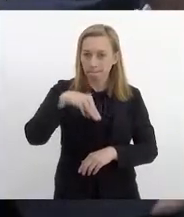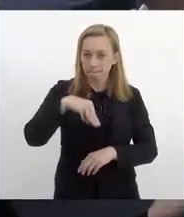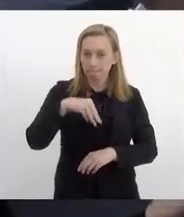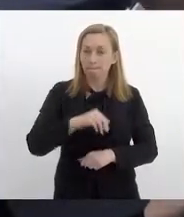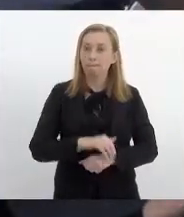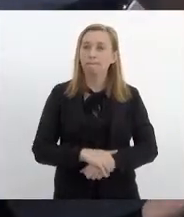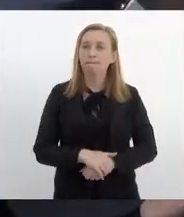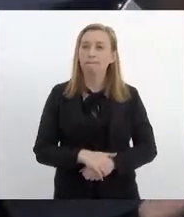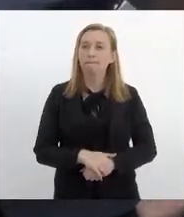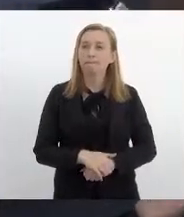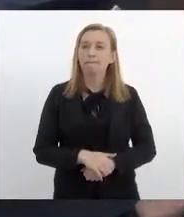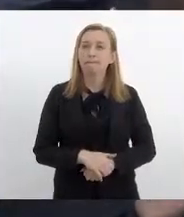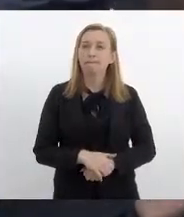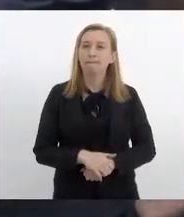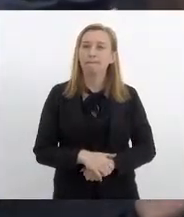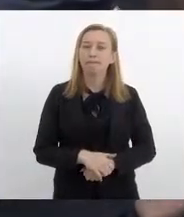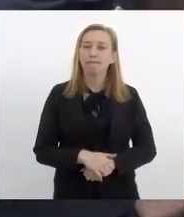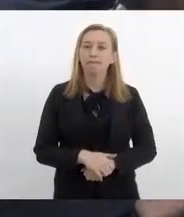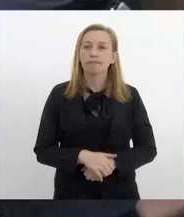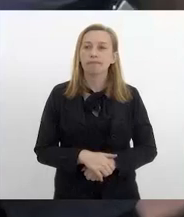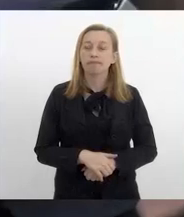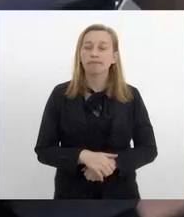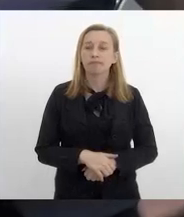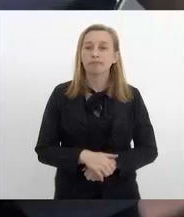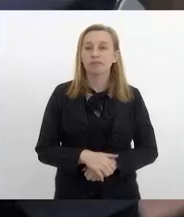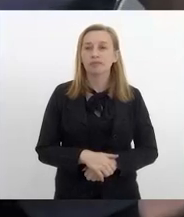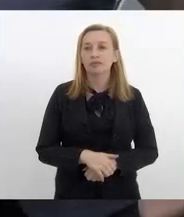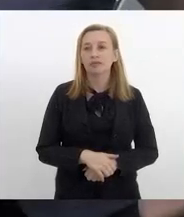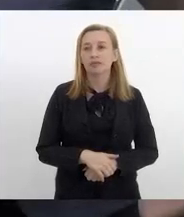10 minutos. Em princípio,